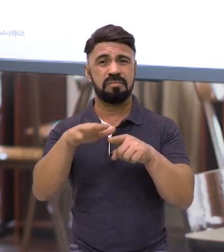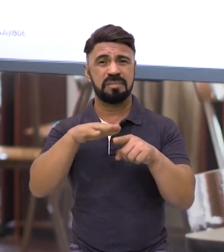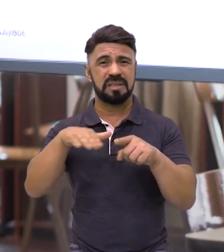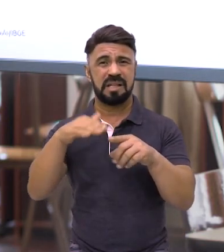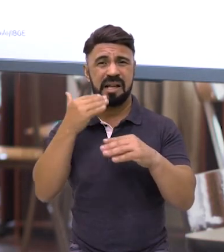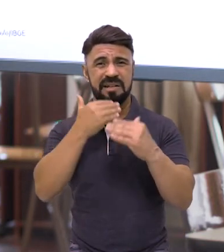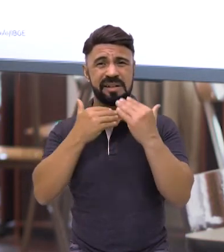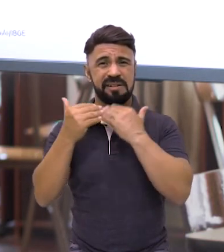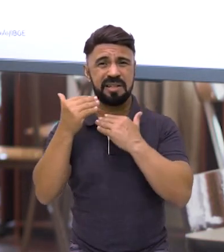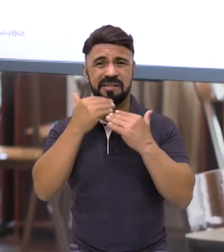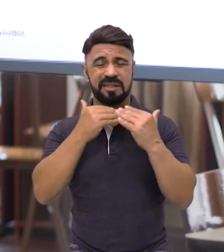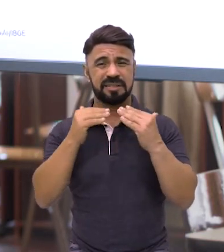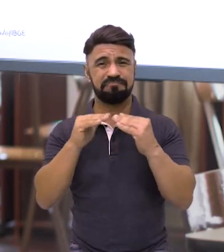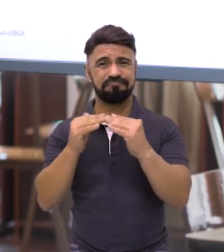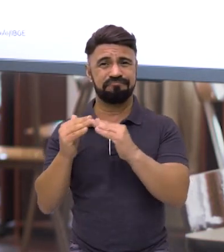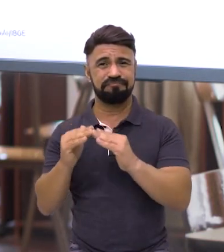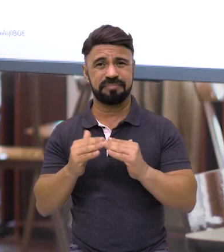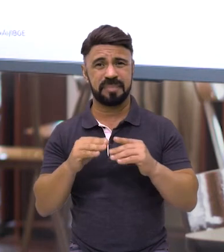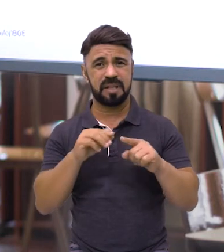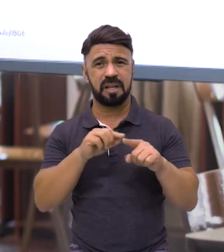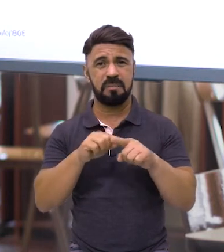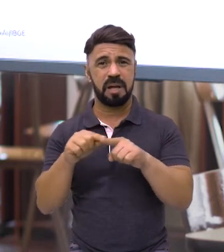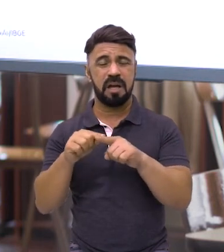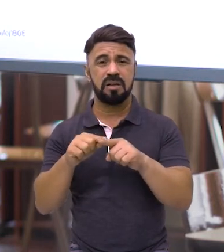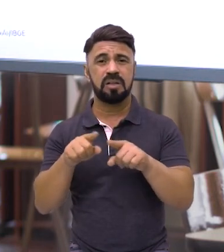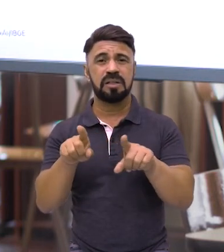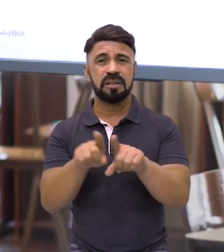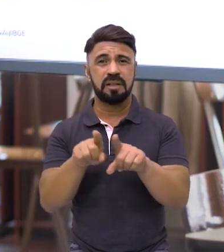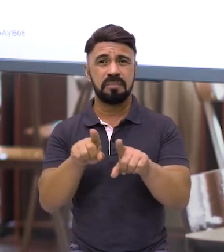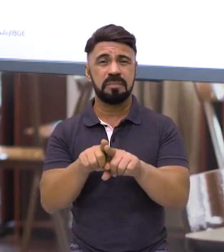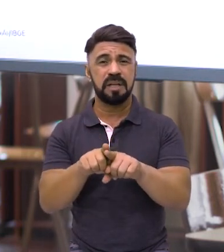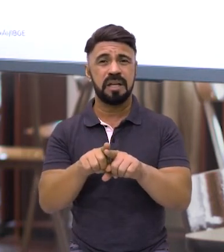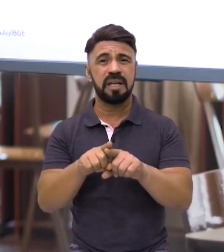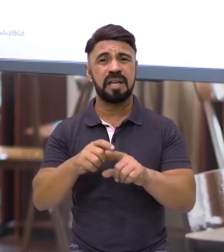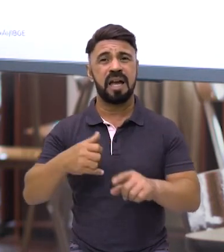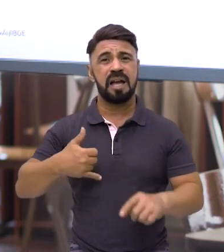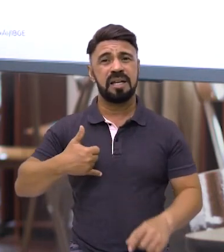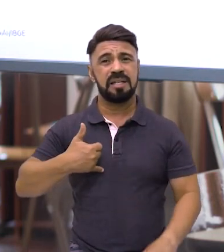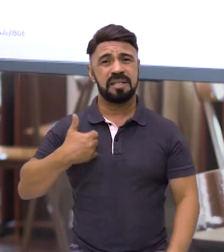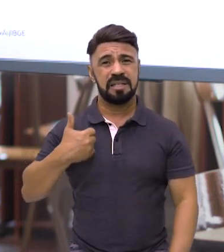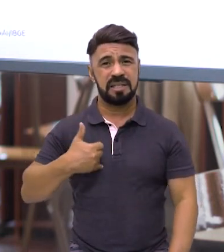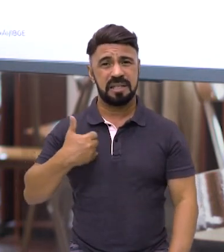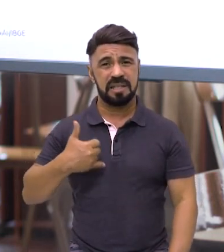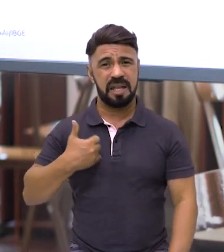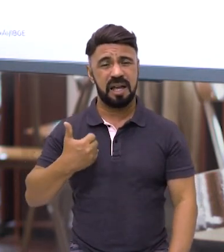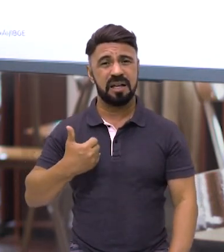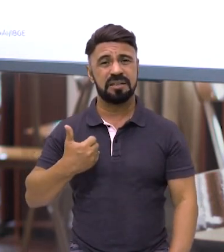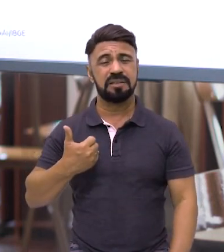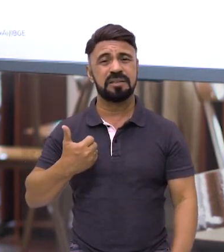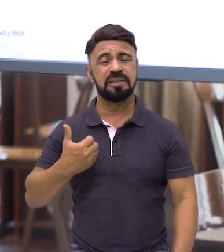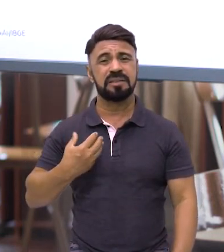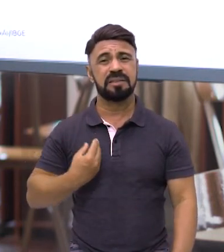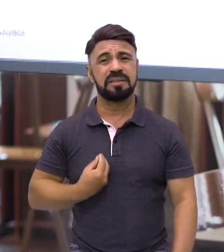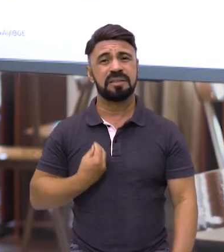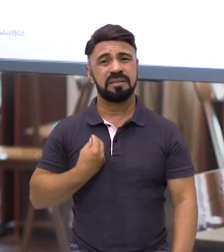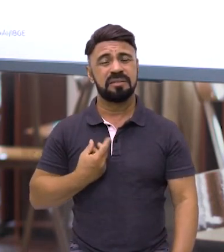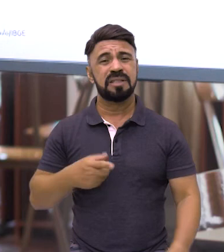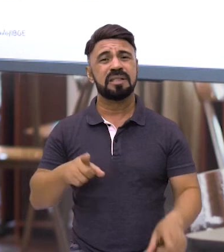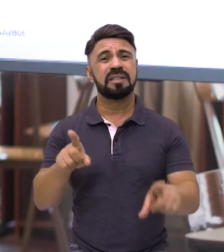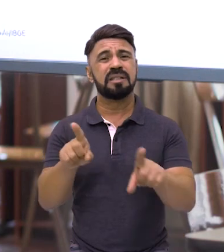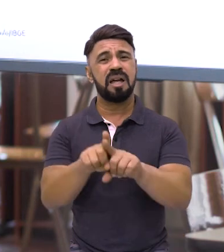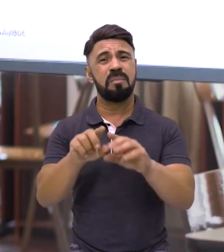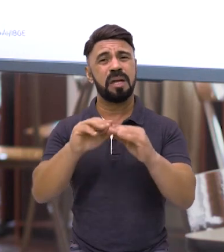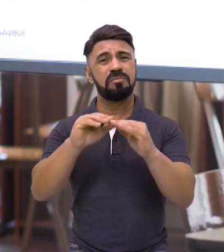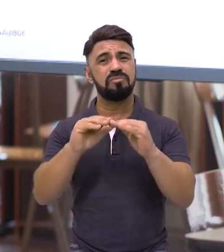marginais desse mapa, você também tem que perceber que a idade, ou seja, a expectativa de vida